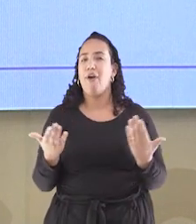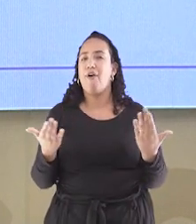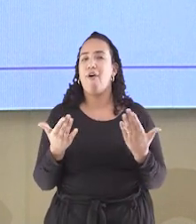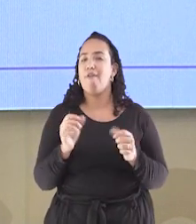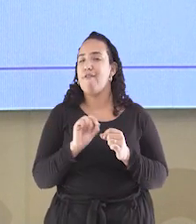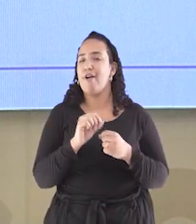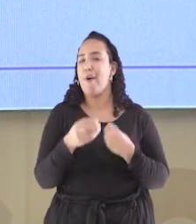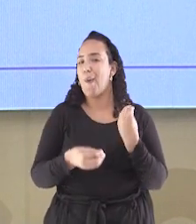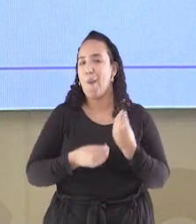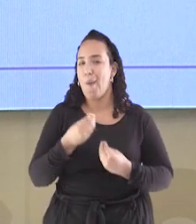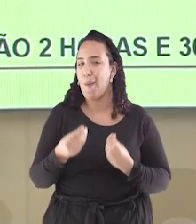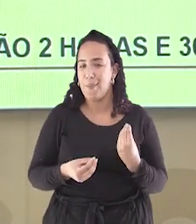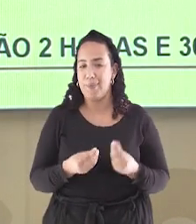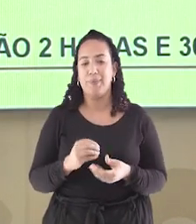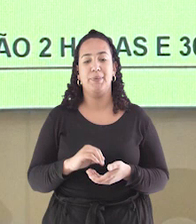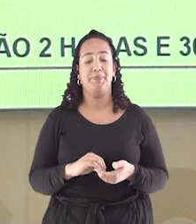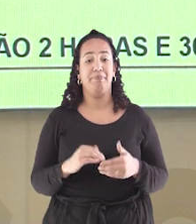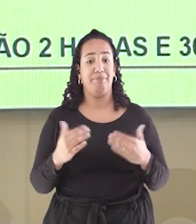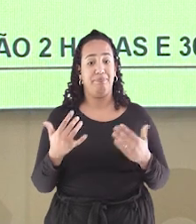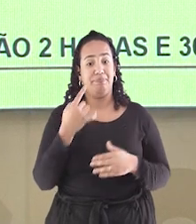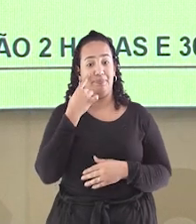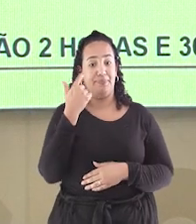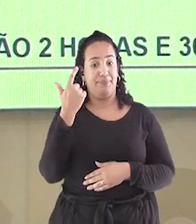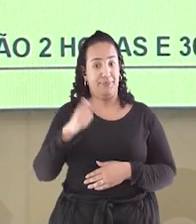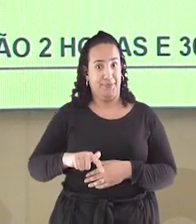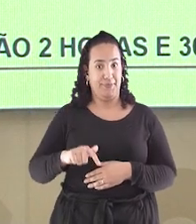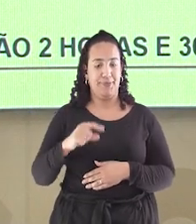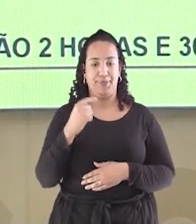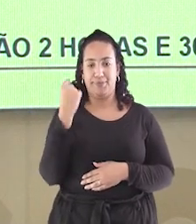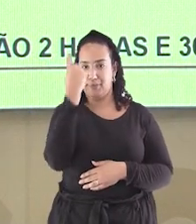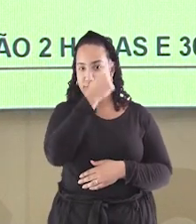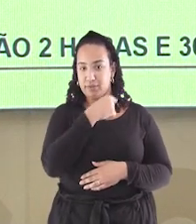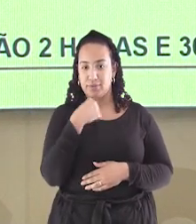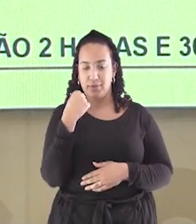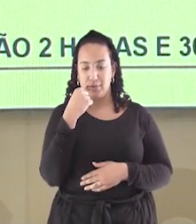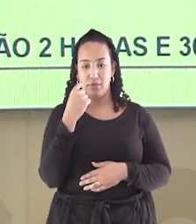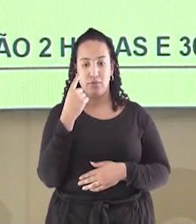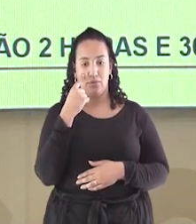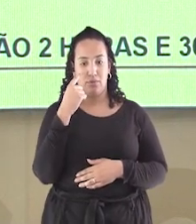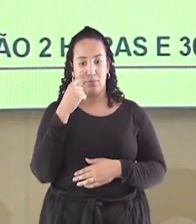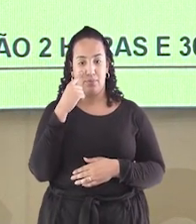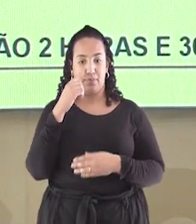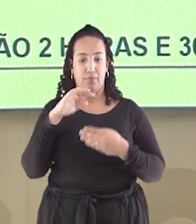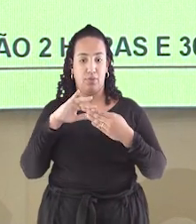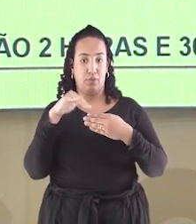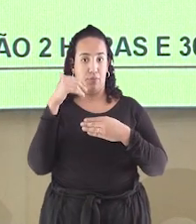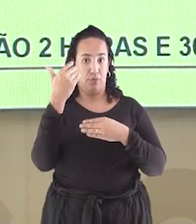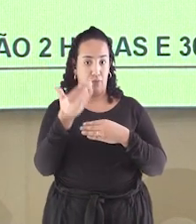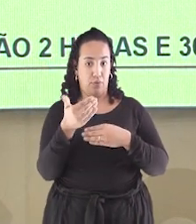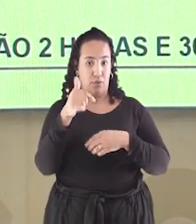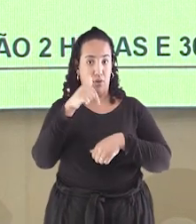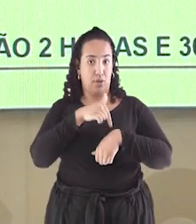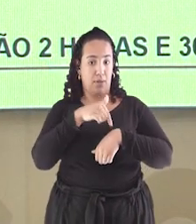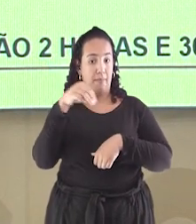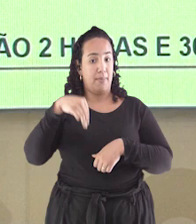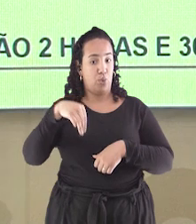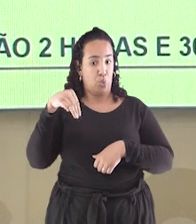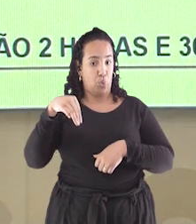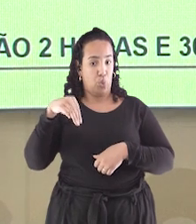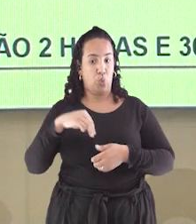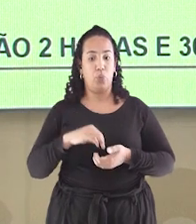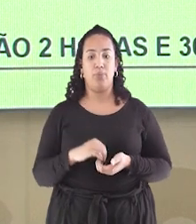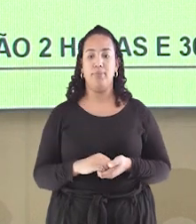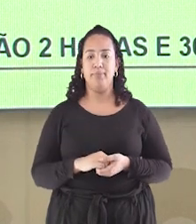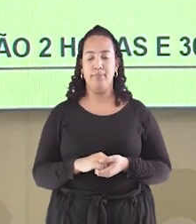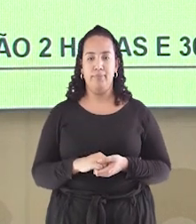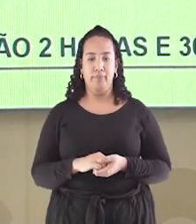fazer? Observe novamente esse relógio. Fizemos por fora do relógio a marcação dos minutos.